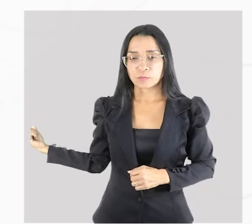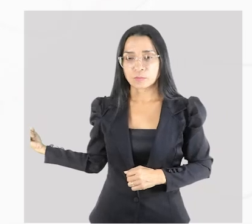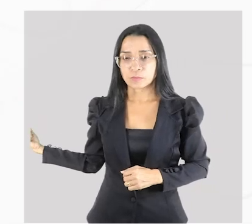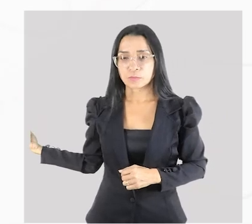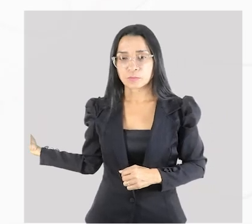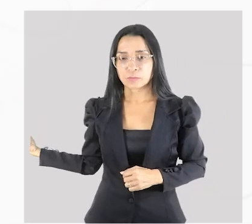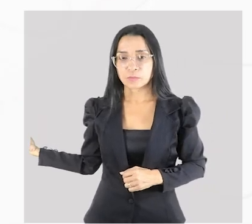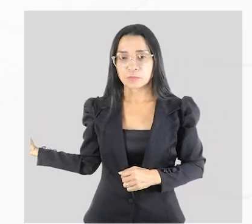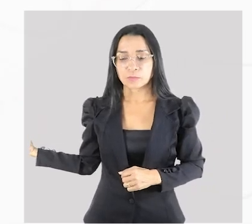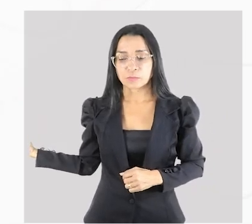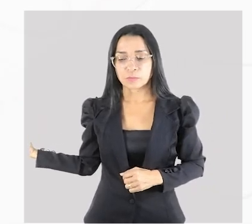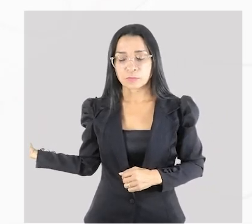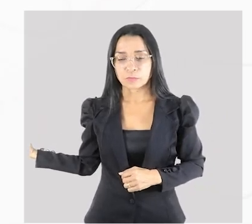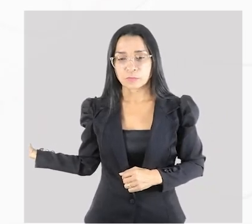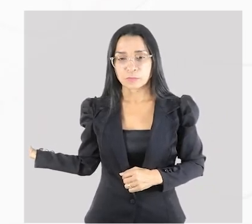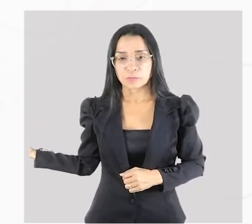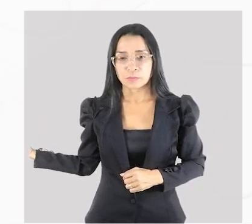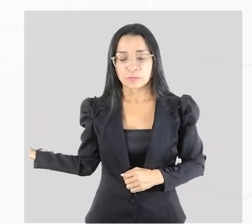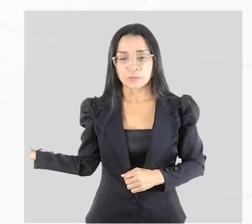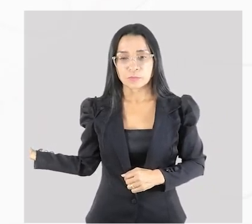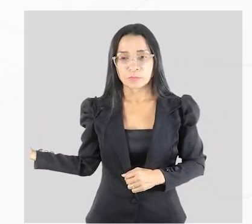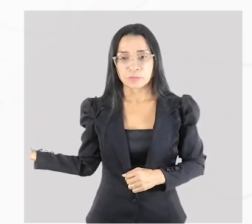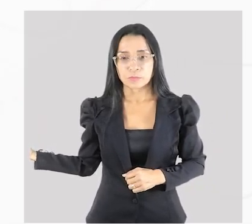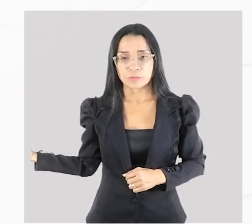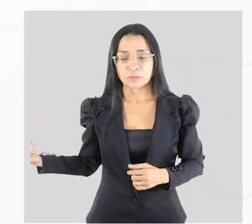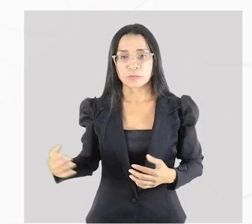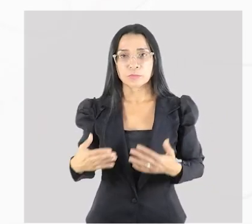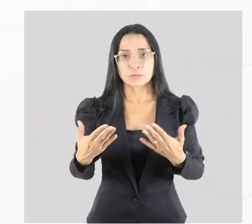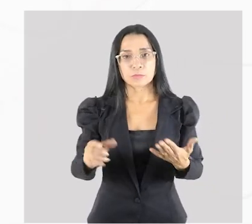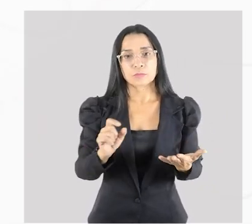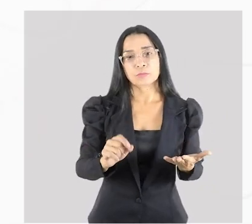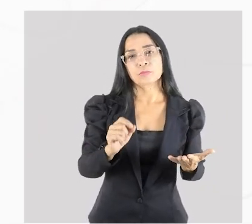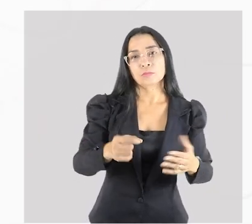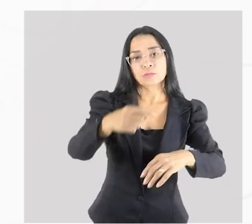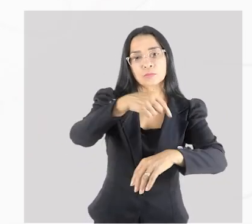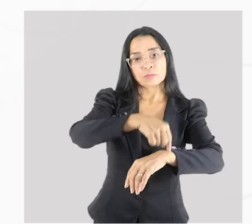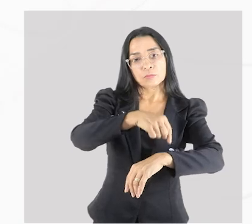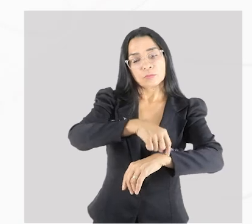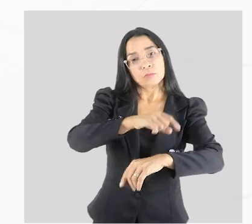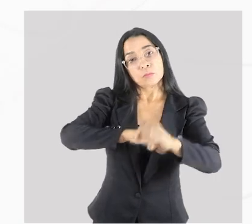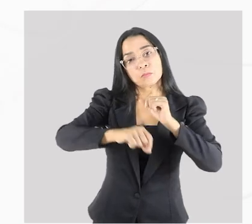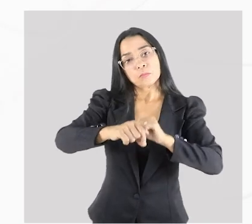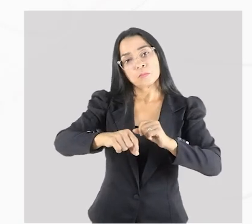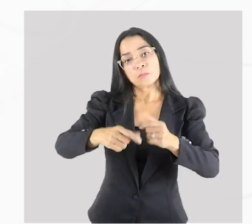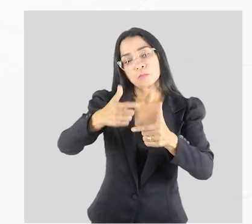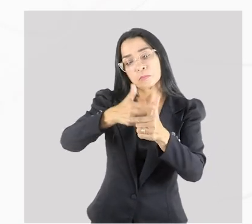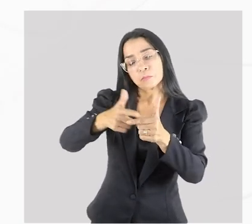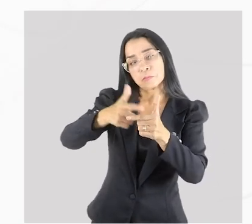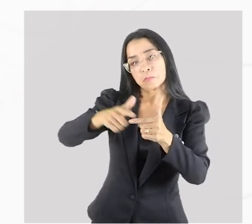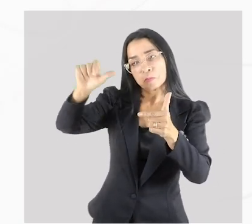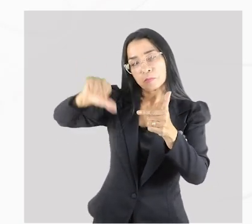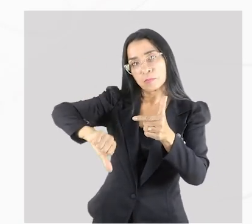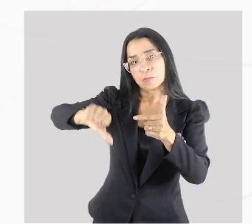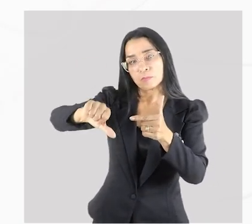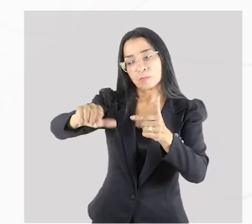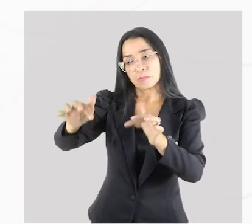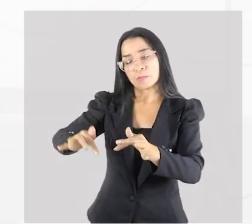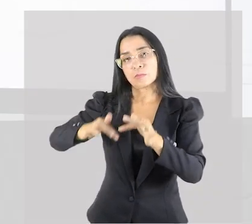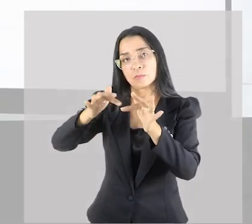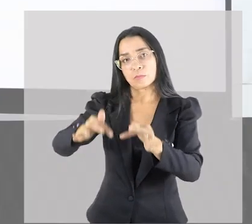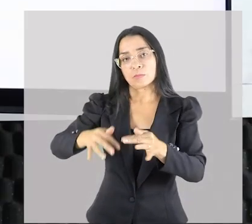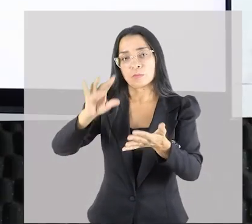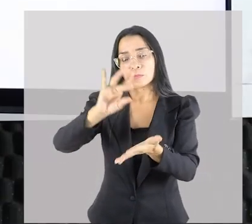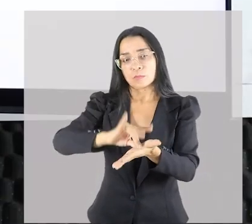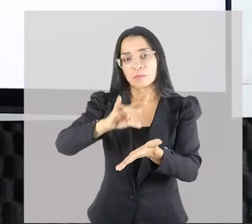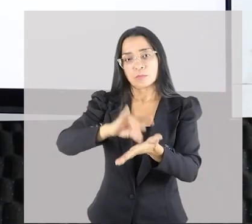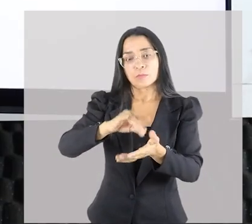de camponeses e revoltas de trabalhadores urbanos. Então, esse momento de crise do feudalismo, na verdade, é